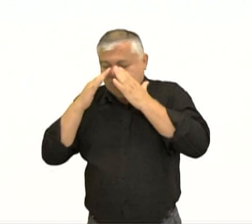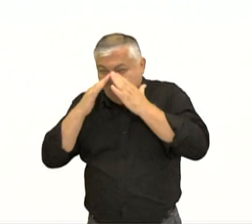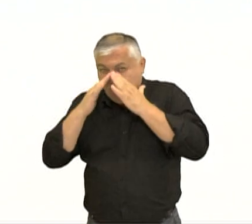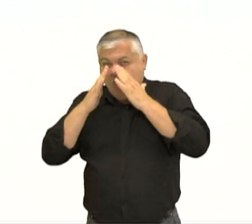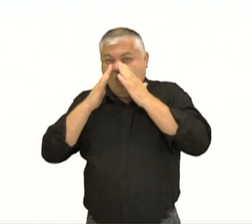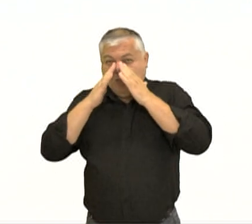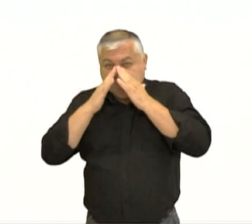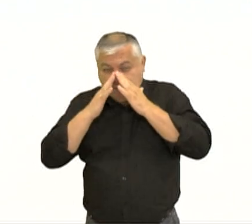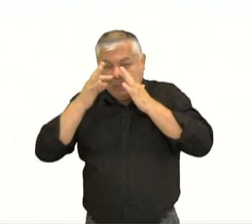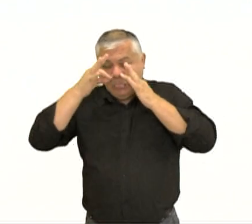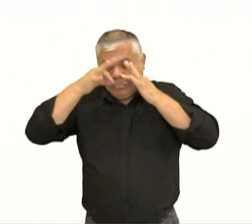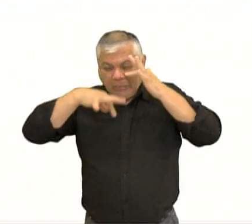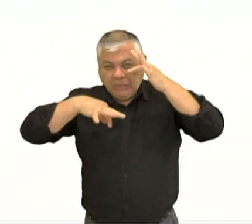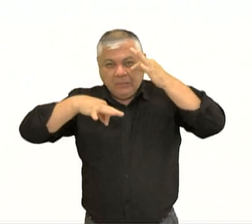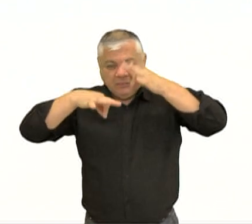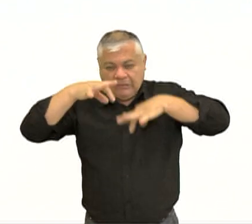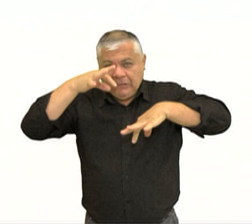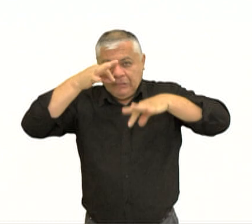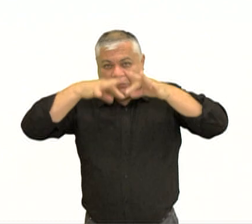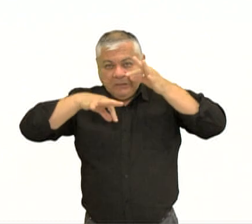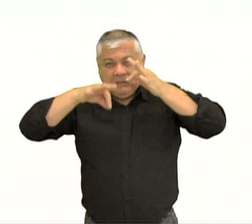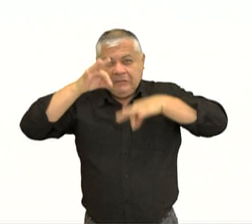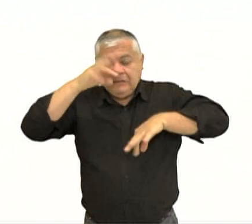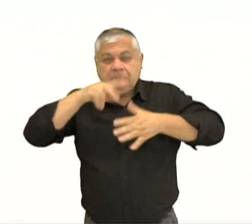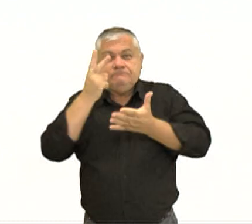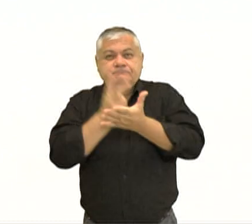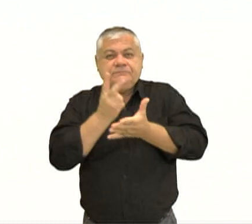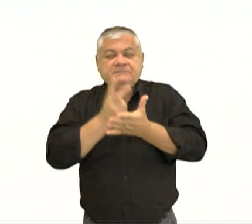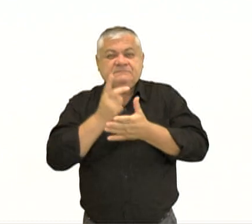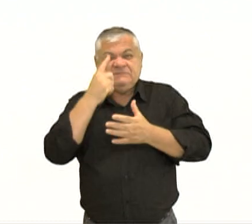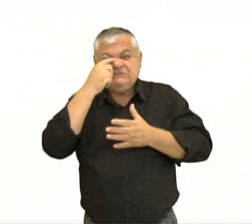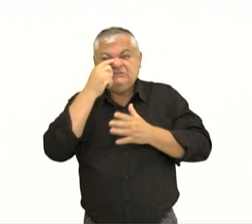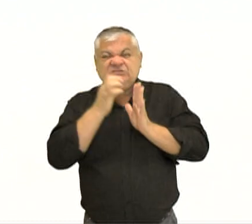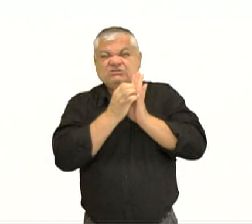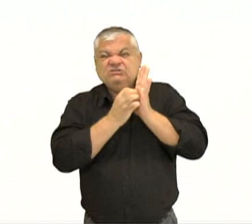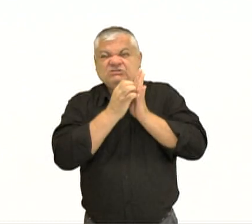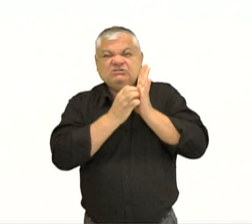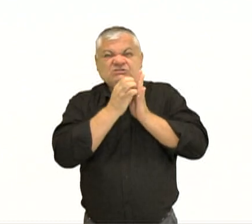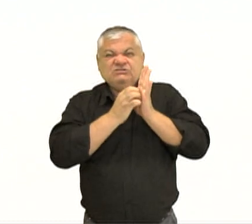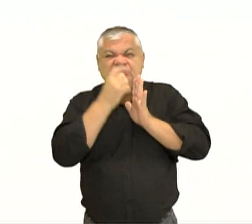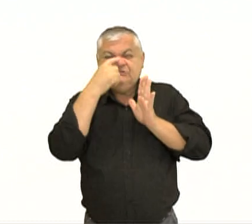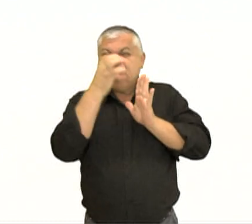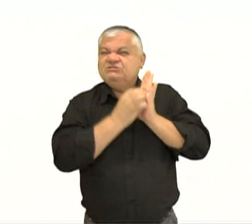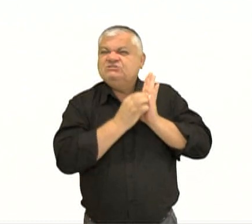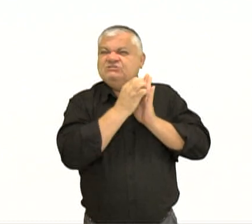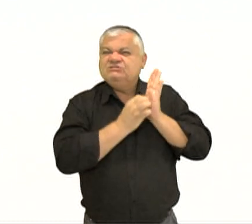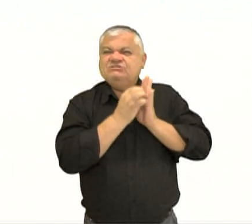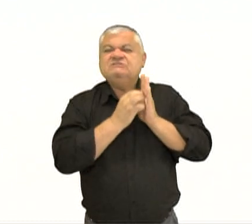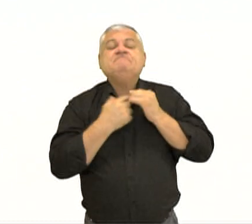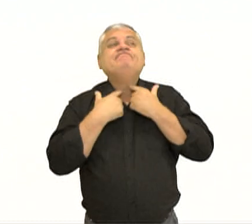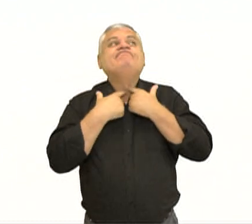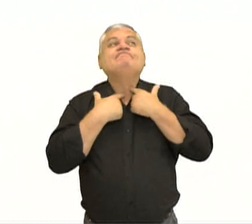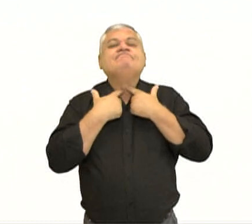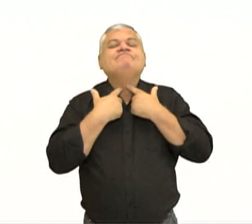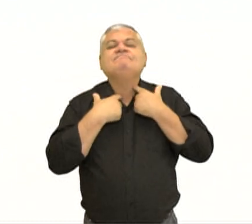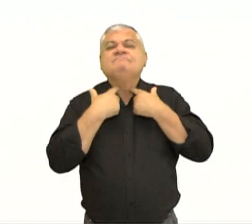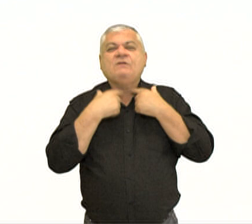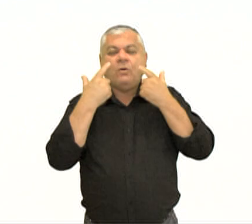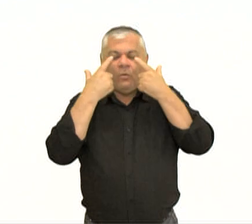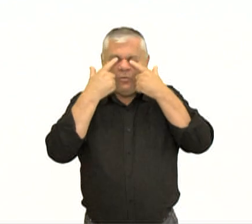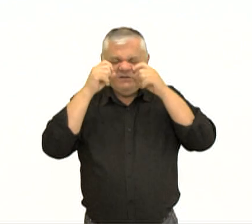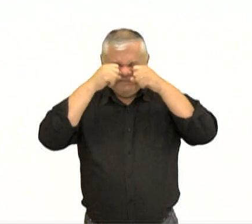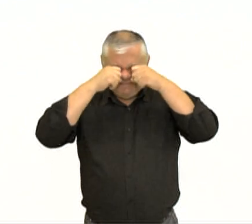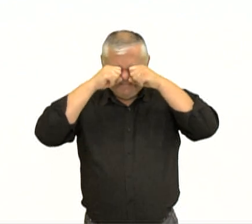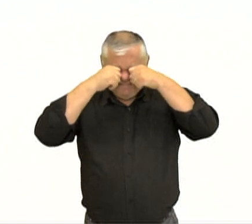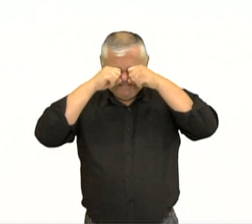pingando, escorrendo, que a gente chama de coriza, coceira, muita coceira dentro do nariz, na garganta, nos olhos.